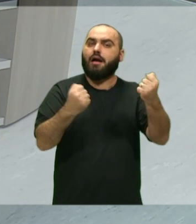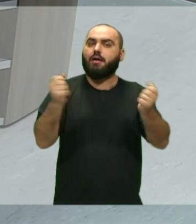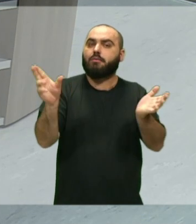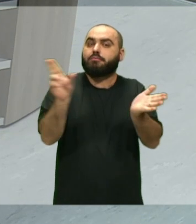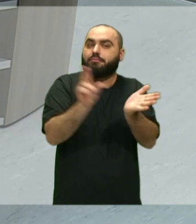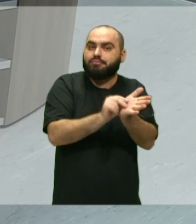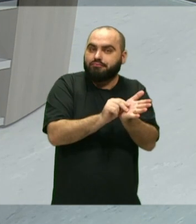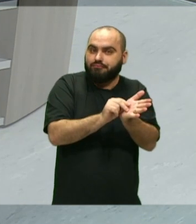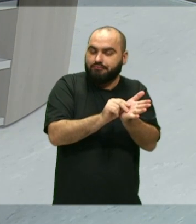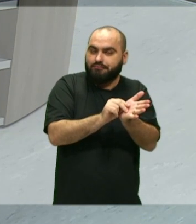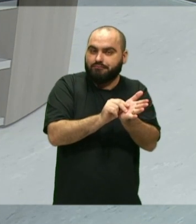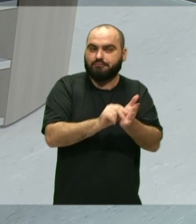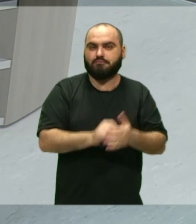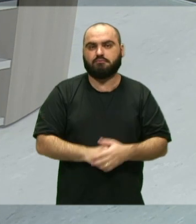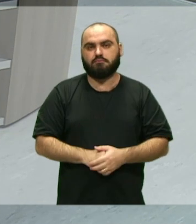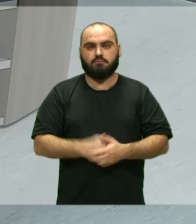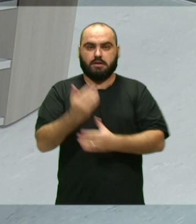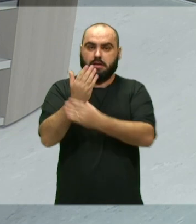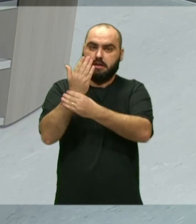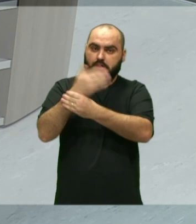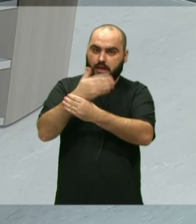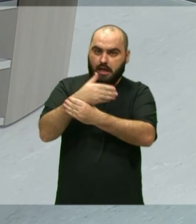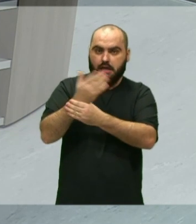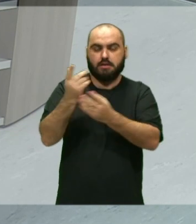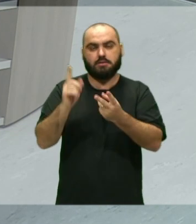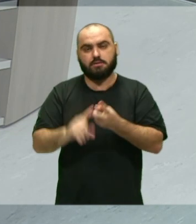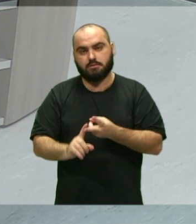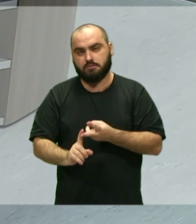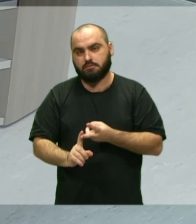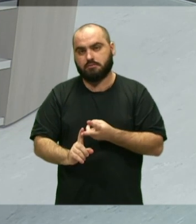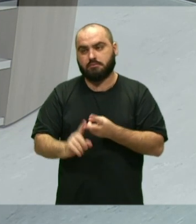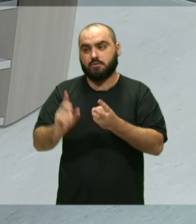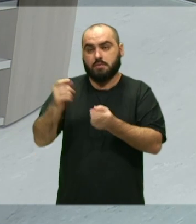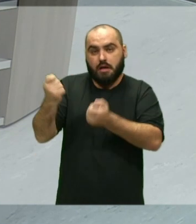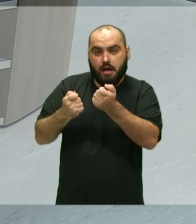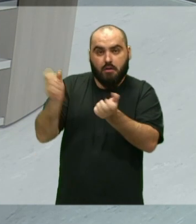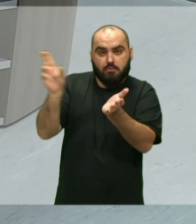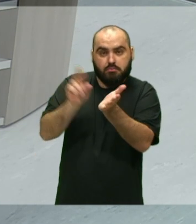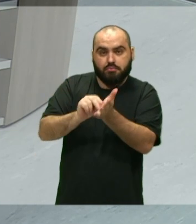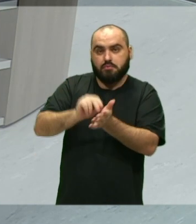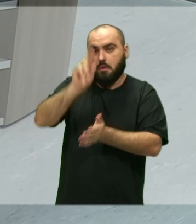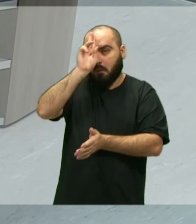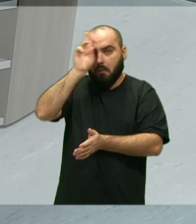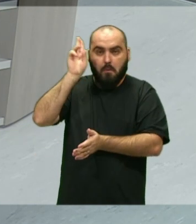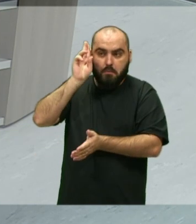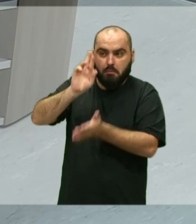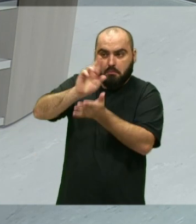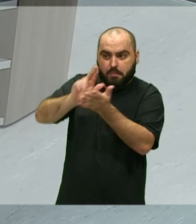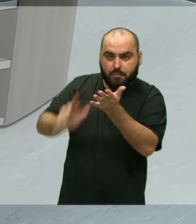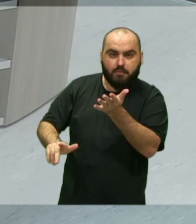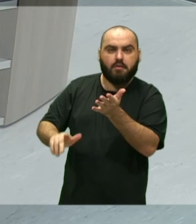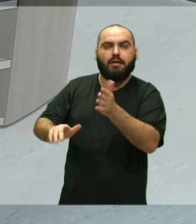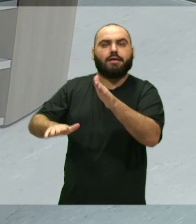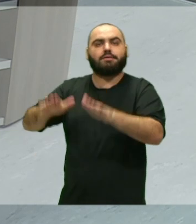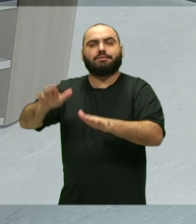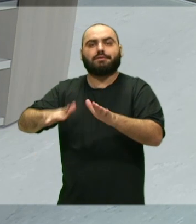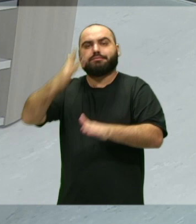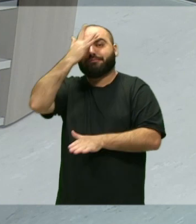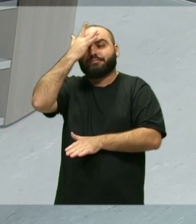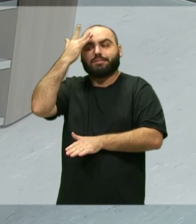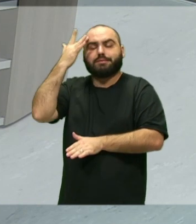né? Táxis ou carros por aplicativo, Uber e tal, que às vezes as pessoas